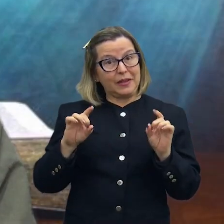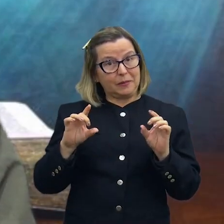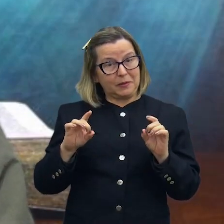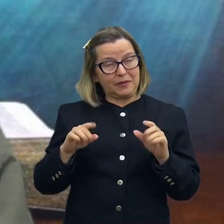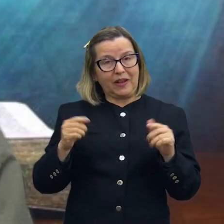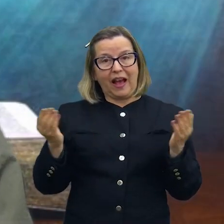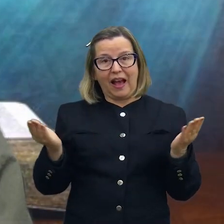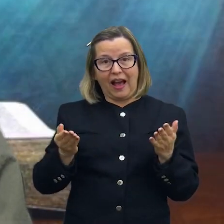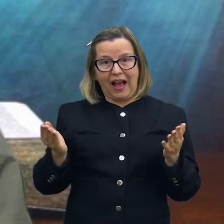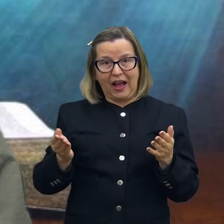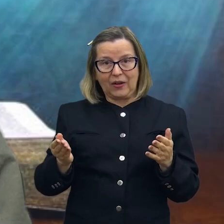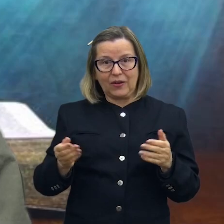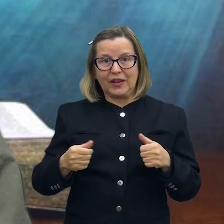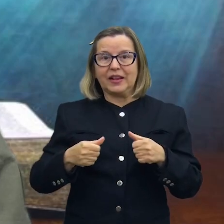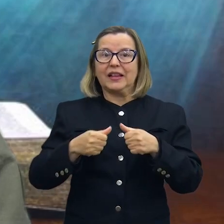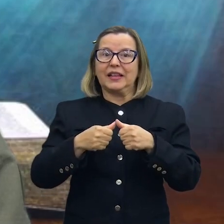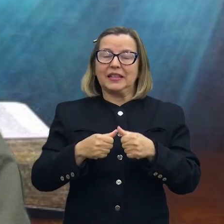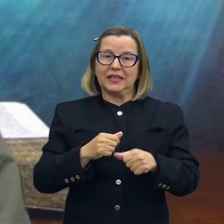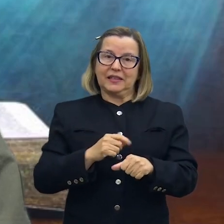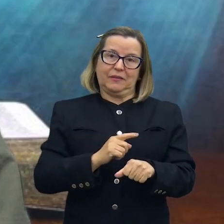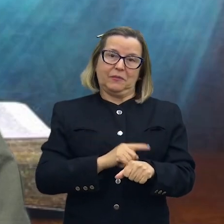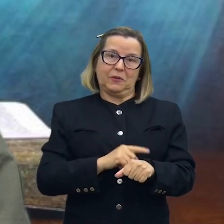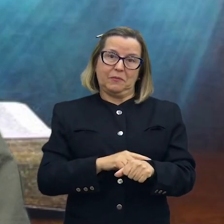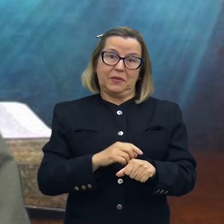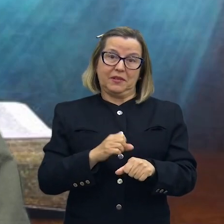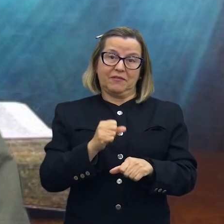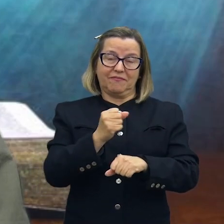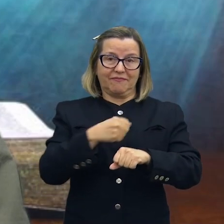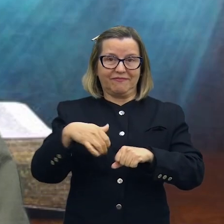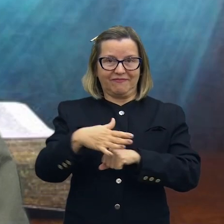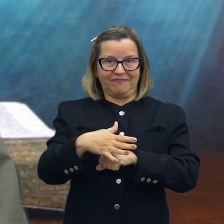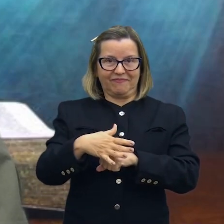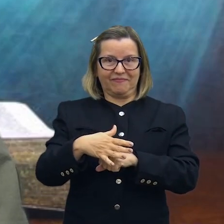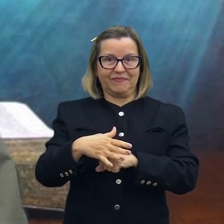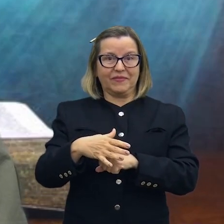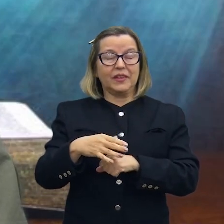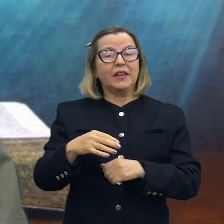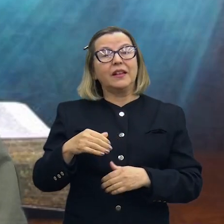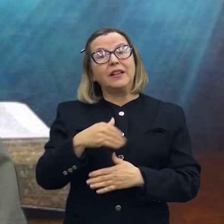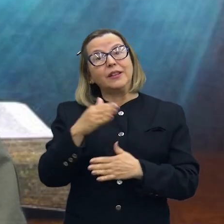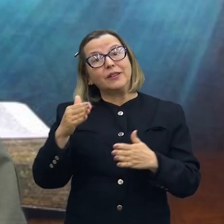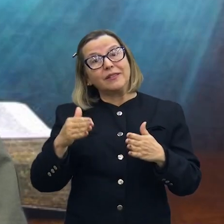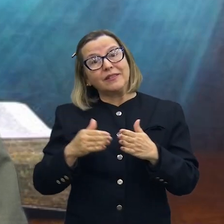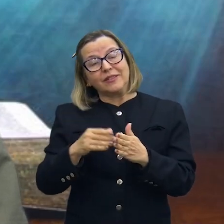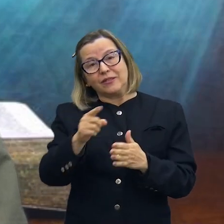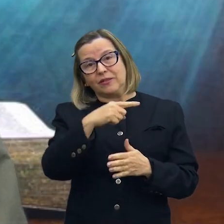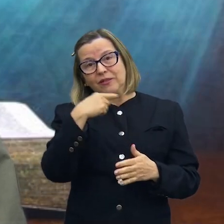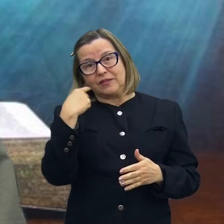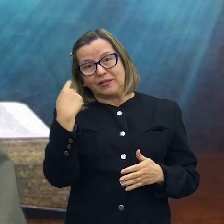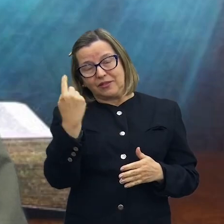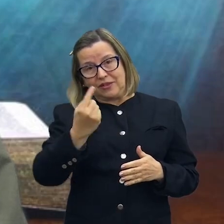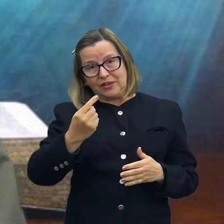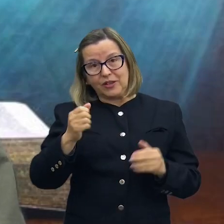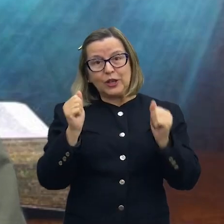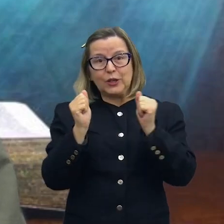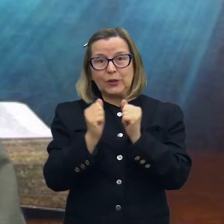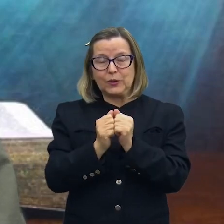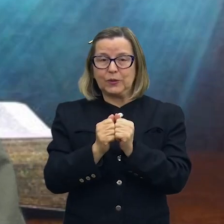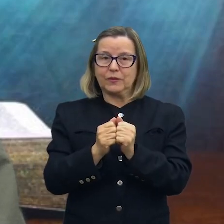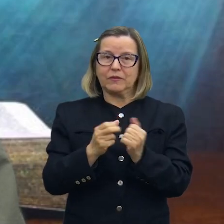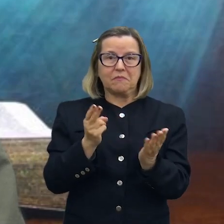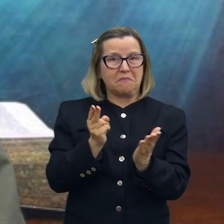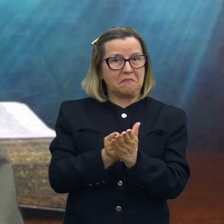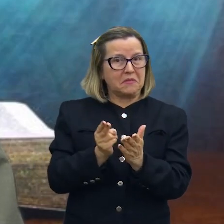agora, nessa situação que todos nós estamos passando. Porque todos nós estamos na mesma